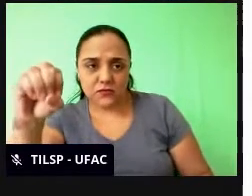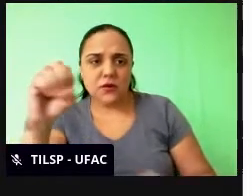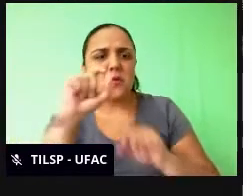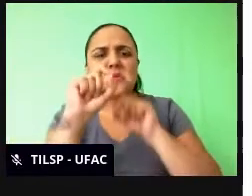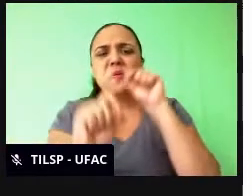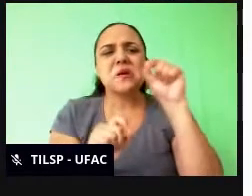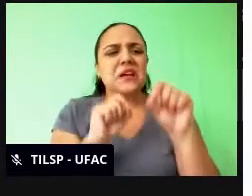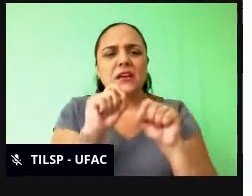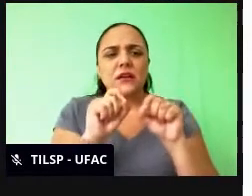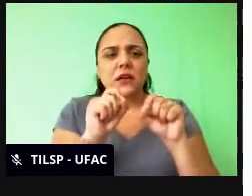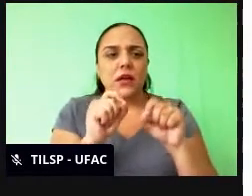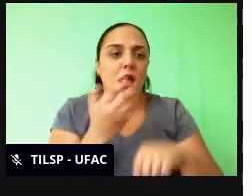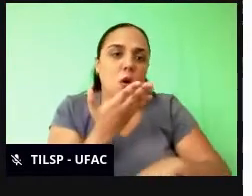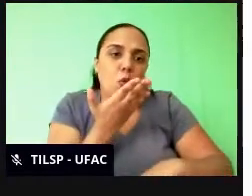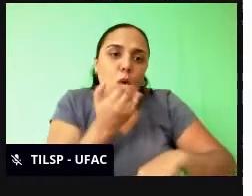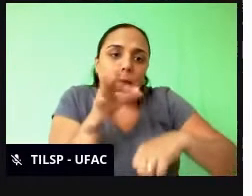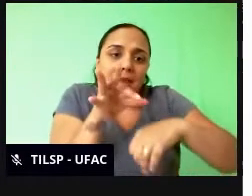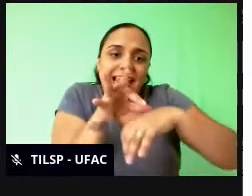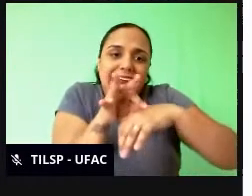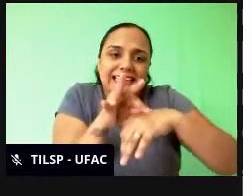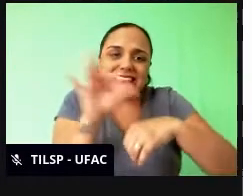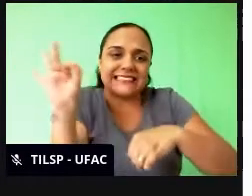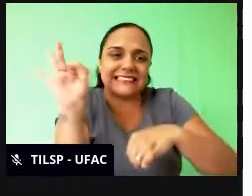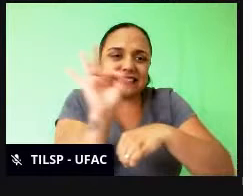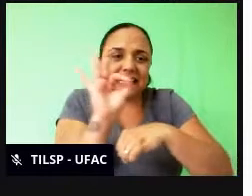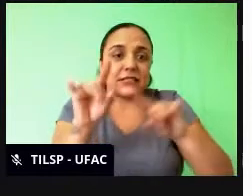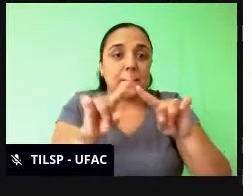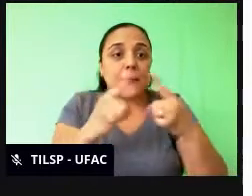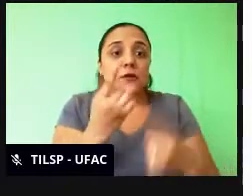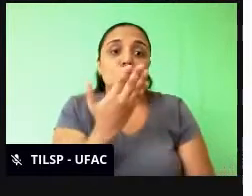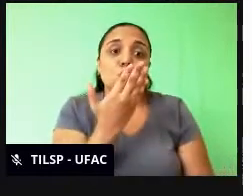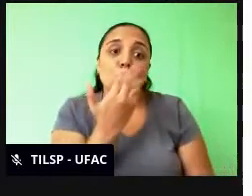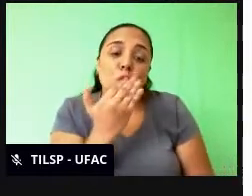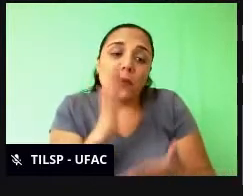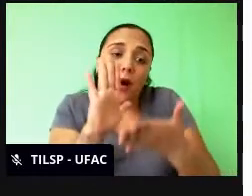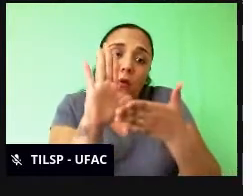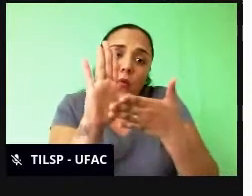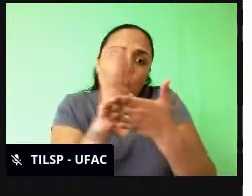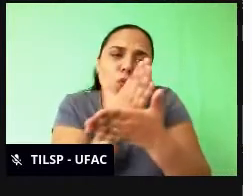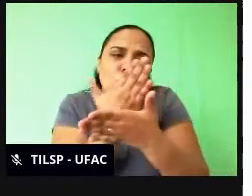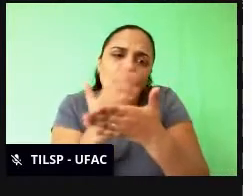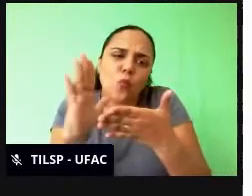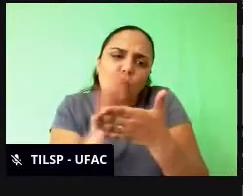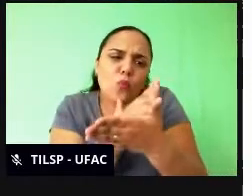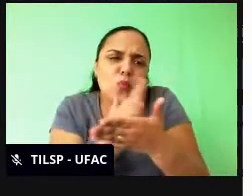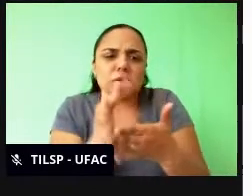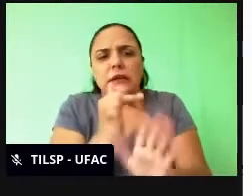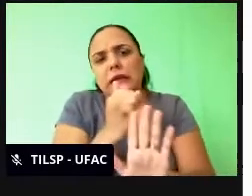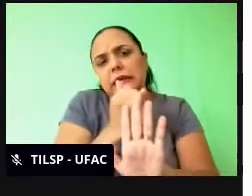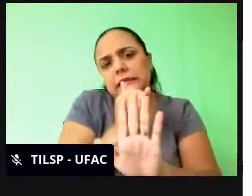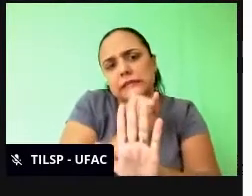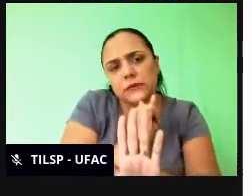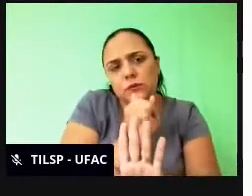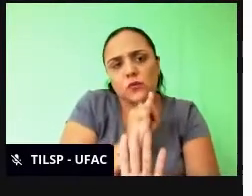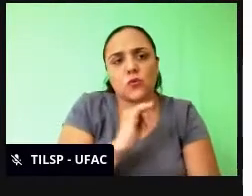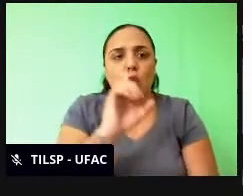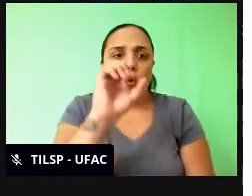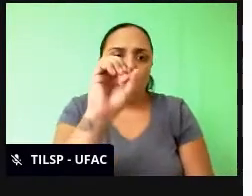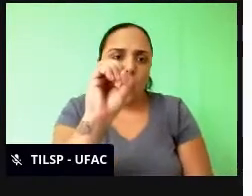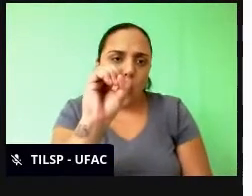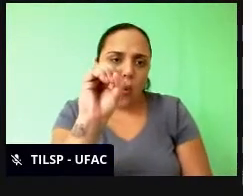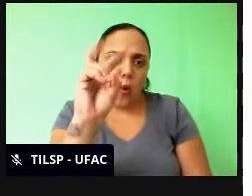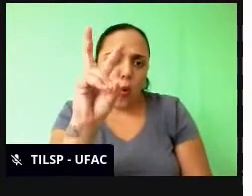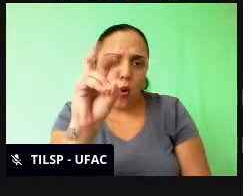são vegetarianos, não comem carne, mas eles comem alguns produtos de origem animal, como, por exemplo, os